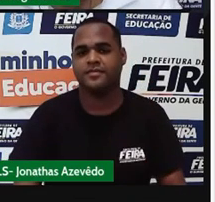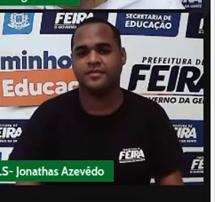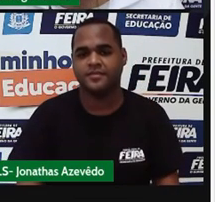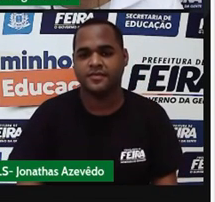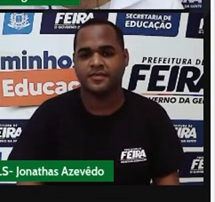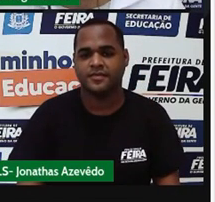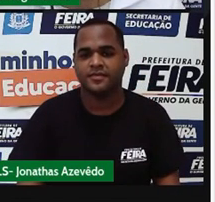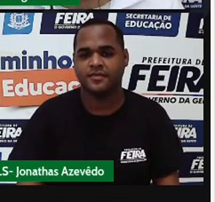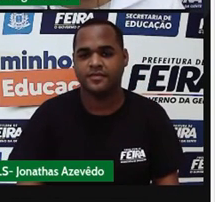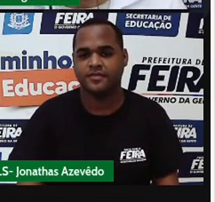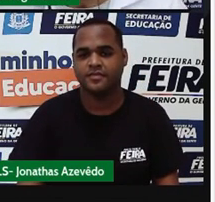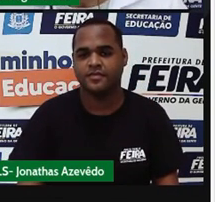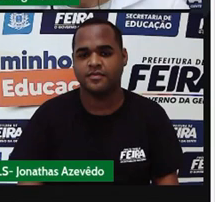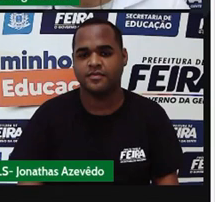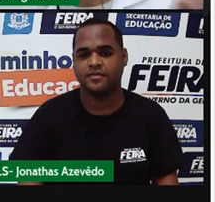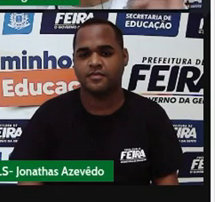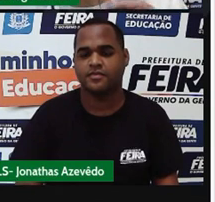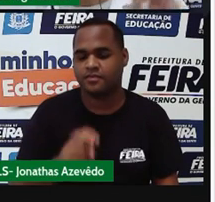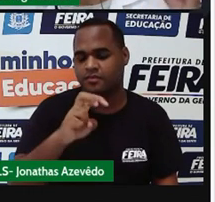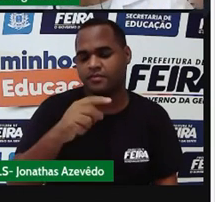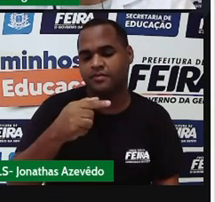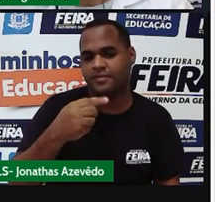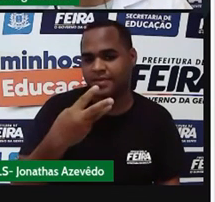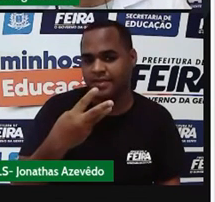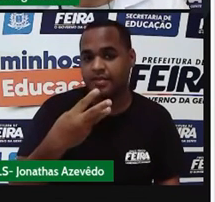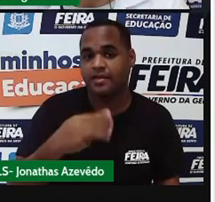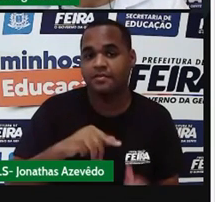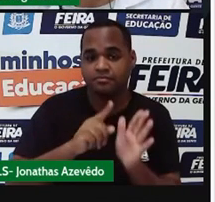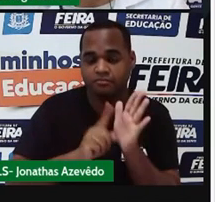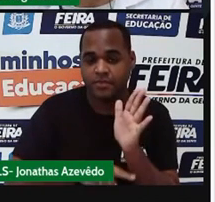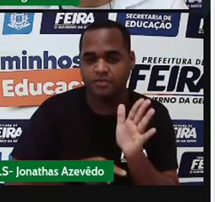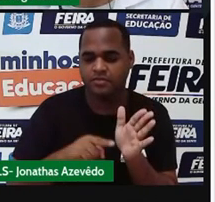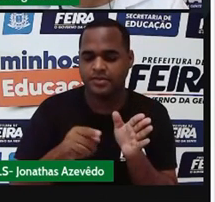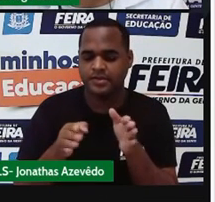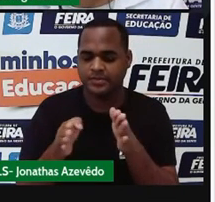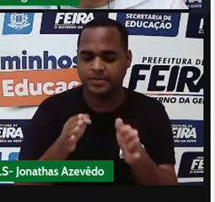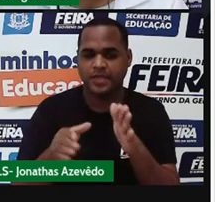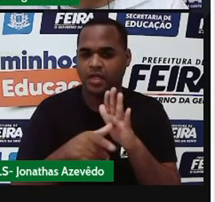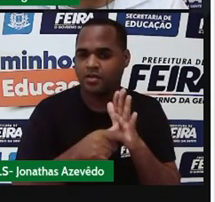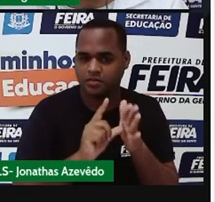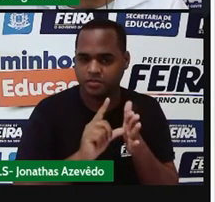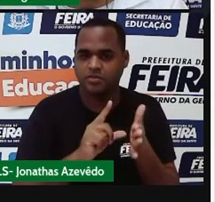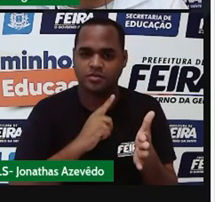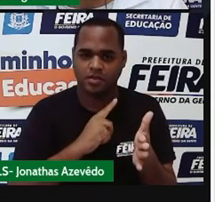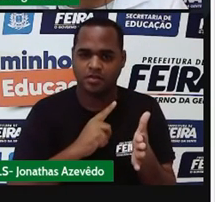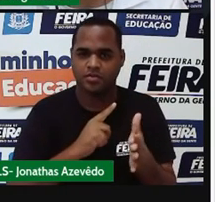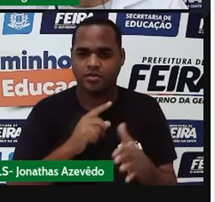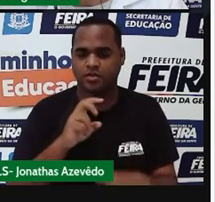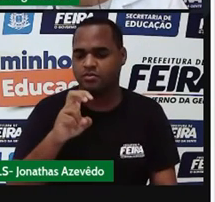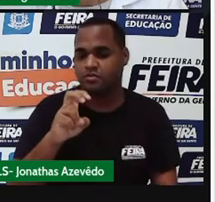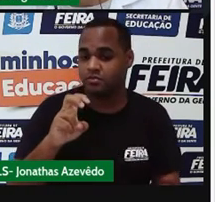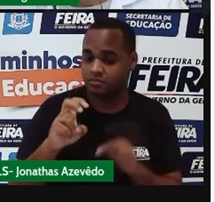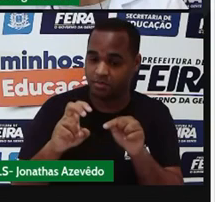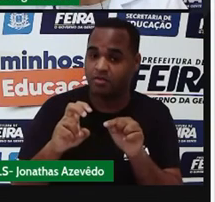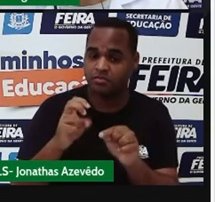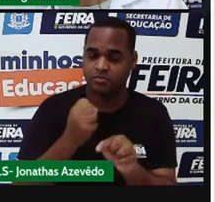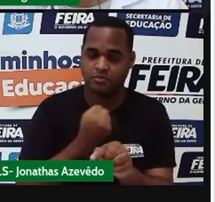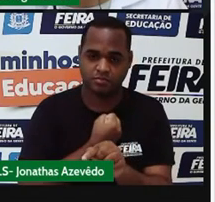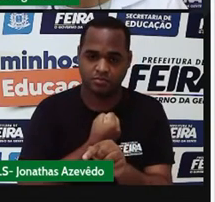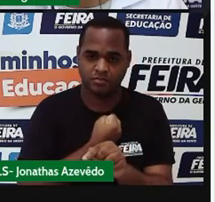ou menos o número que é antiperiodo o número que a antiperiodo aqui é o cinco